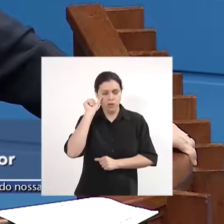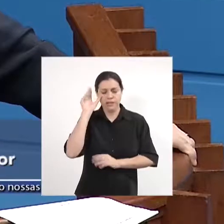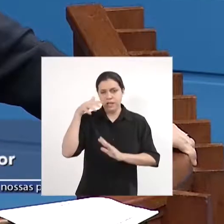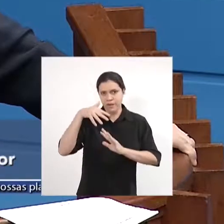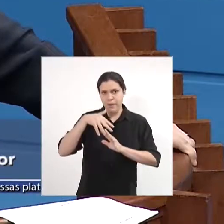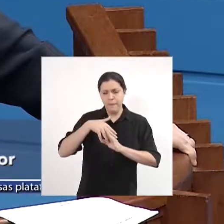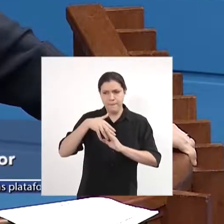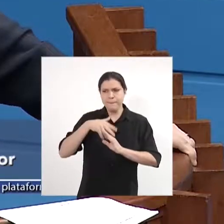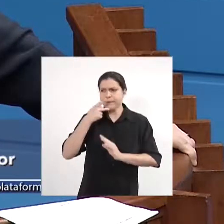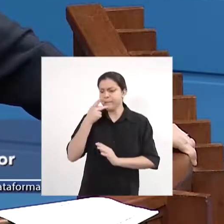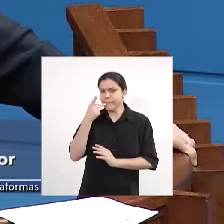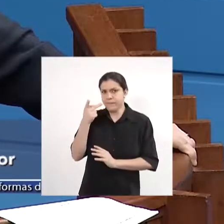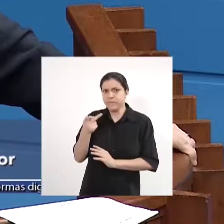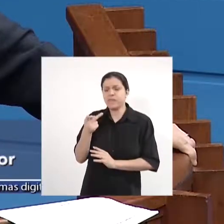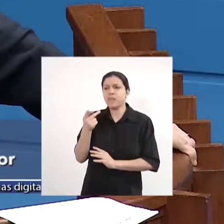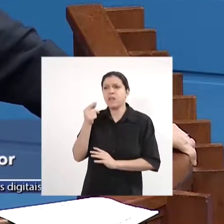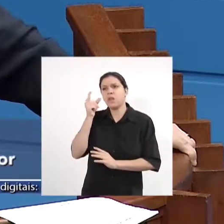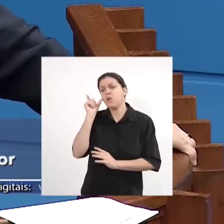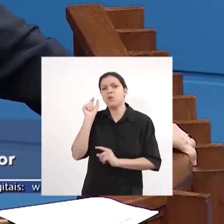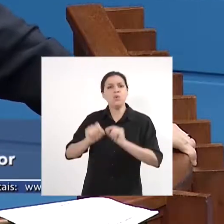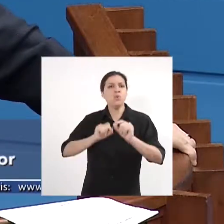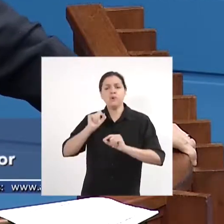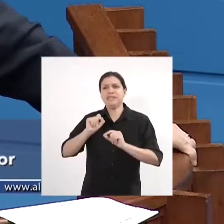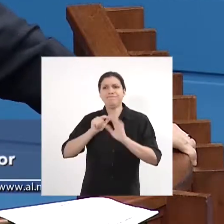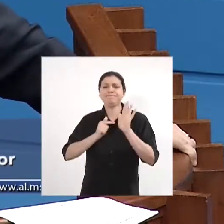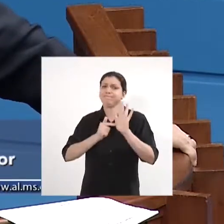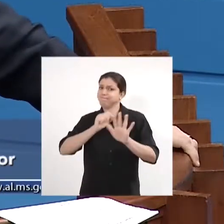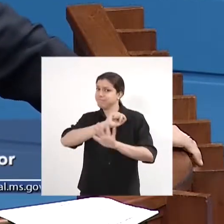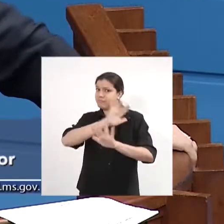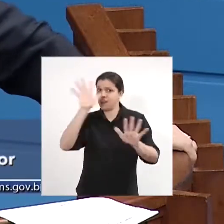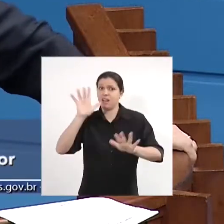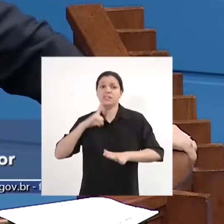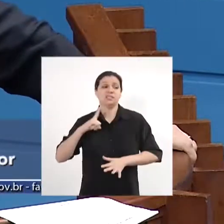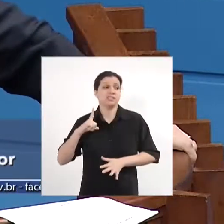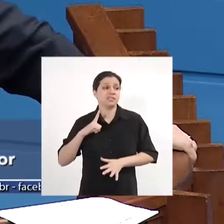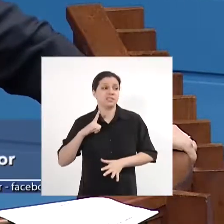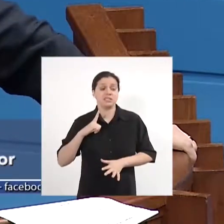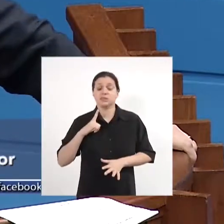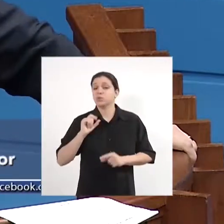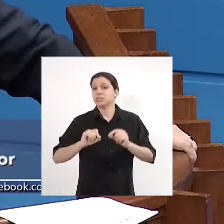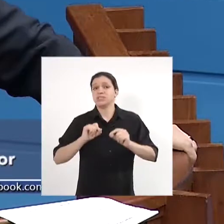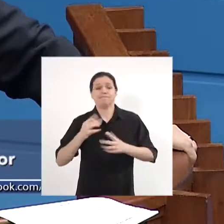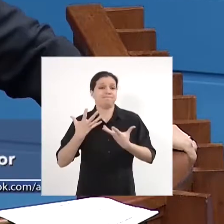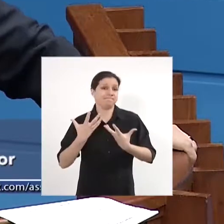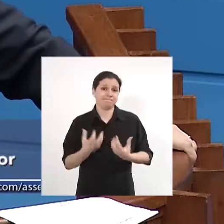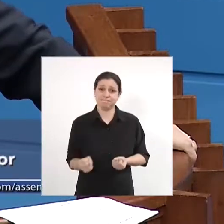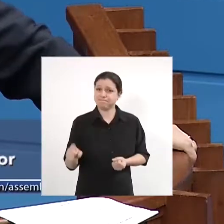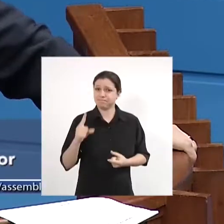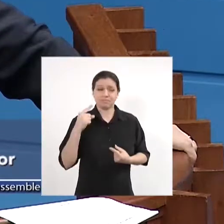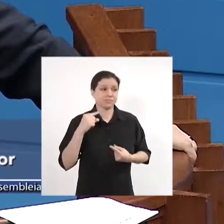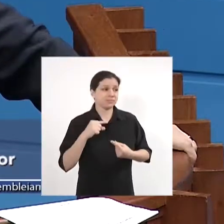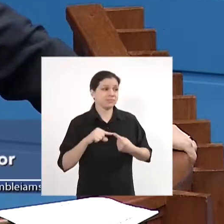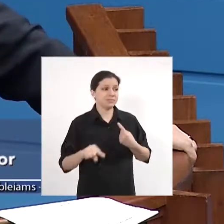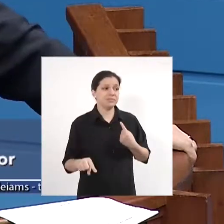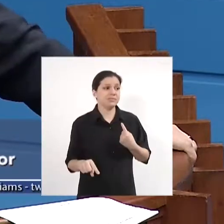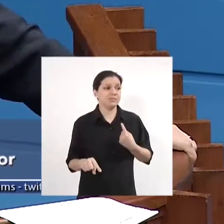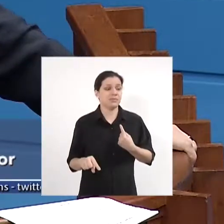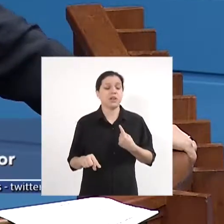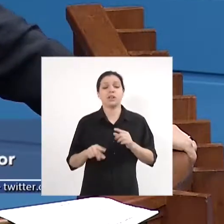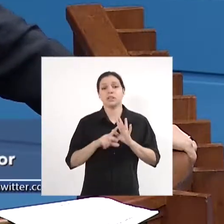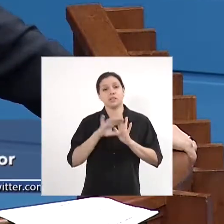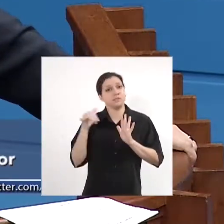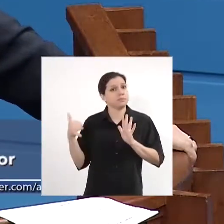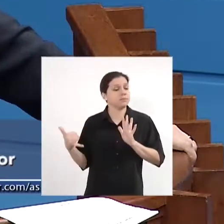fizeram questão de deixar claro, que são contrários contrários à implantação,